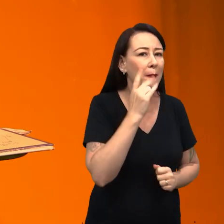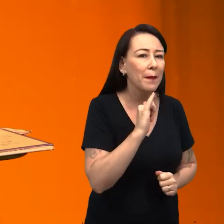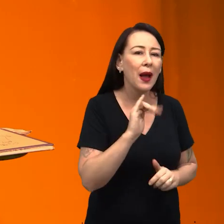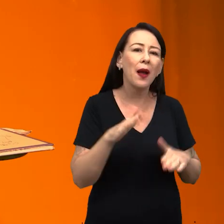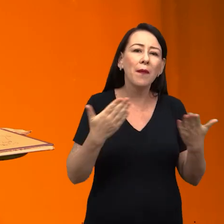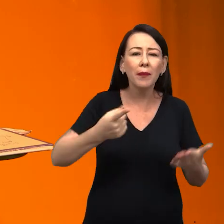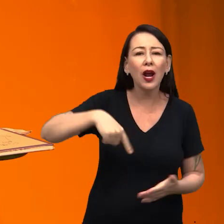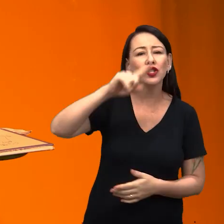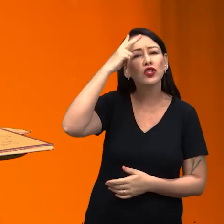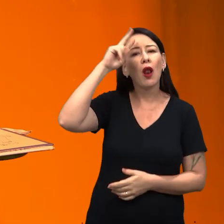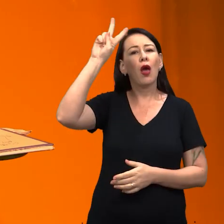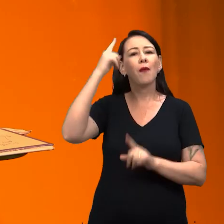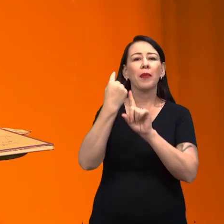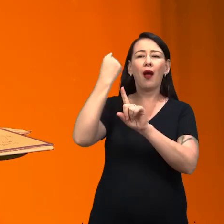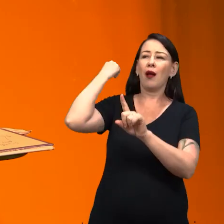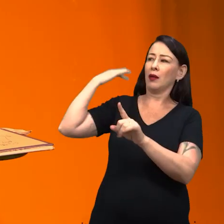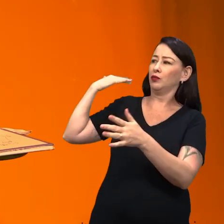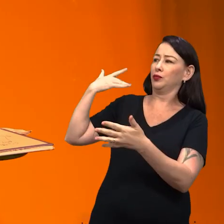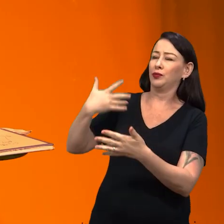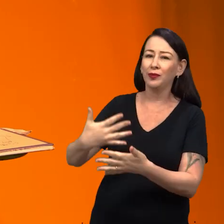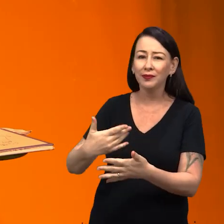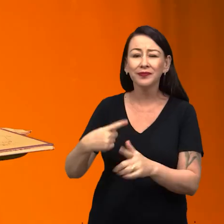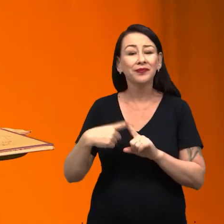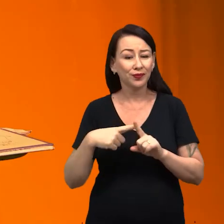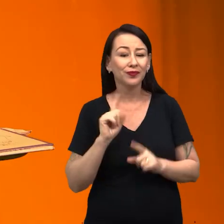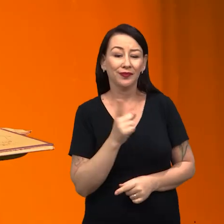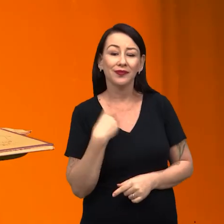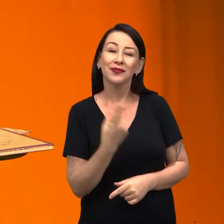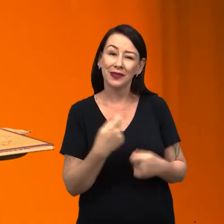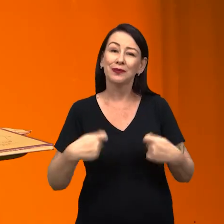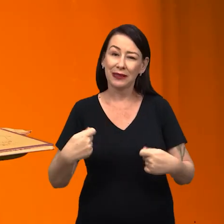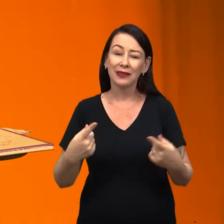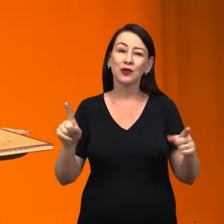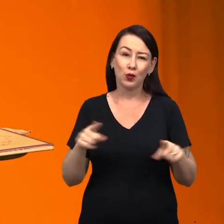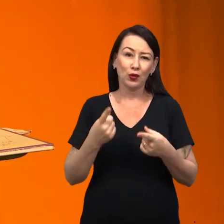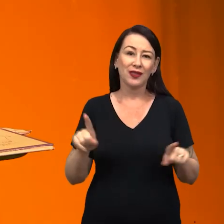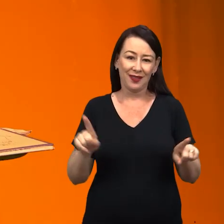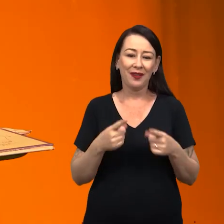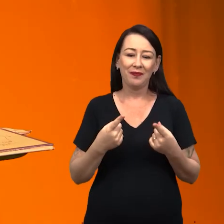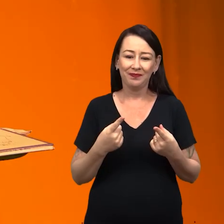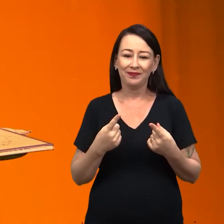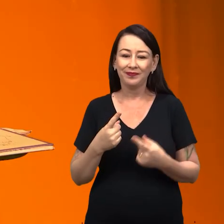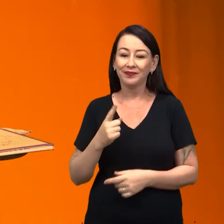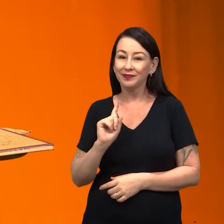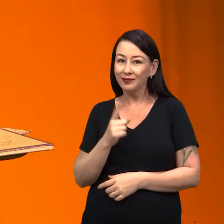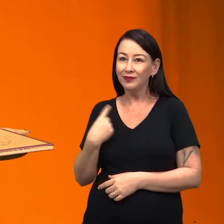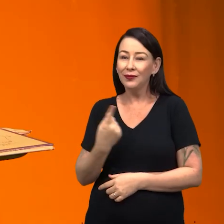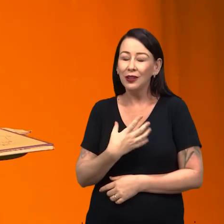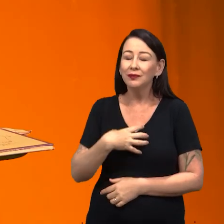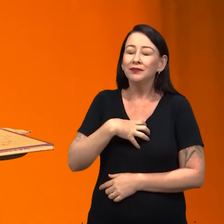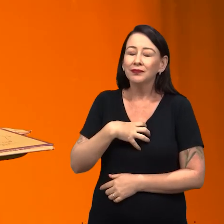repertório retornar, né? Porque música é preciso, a